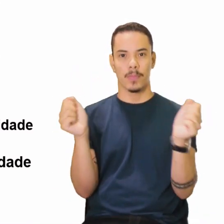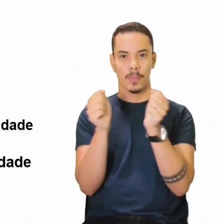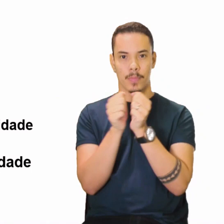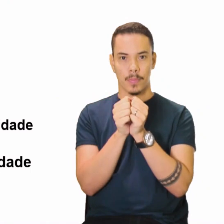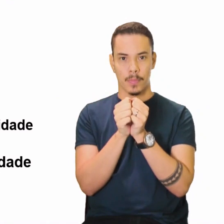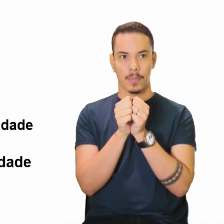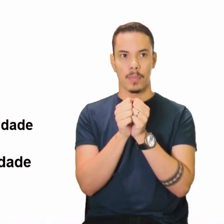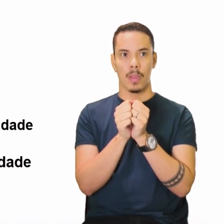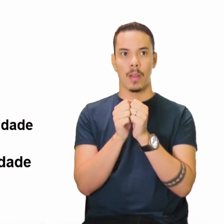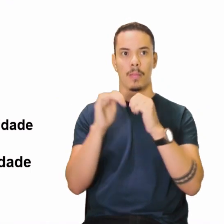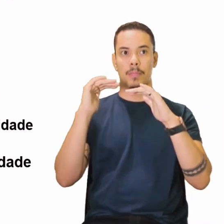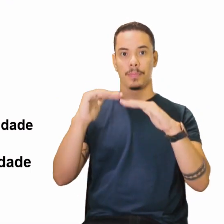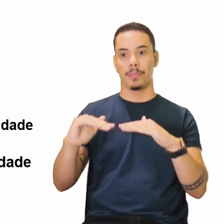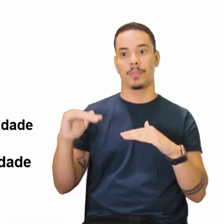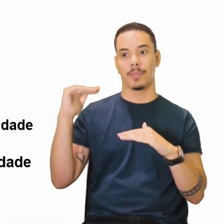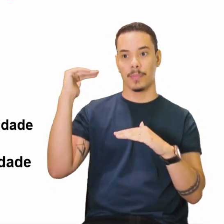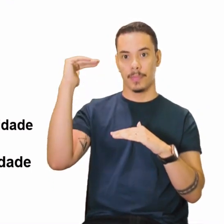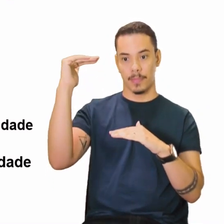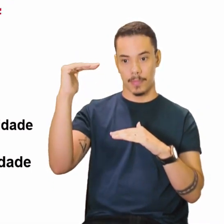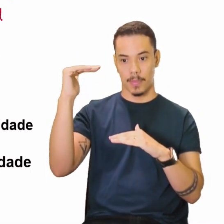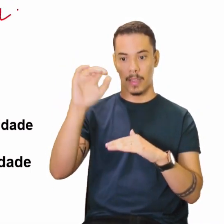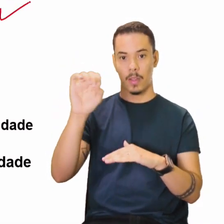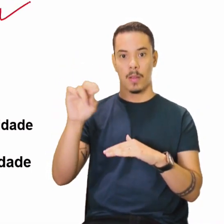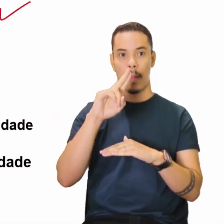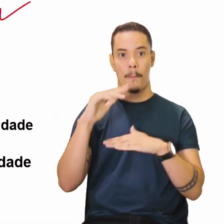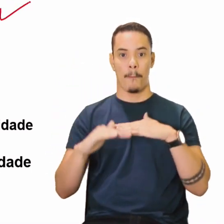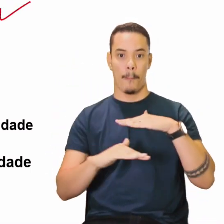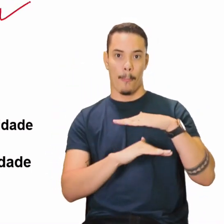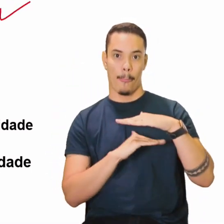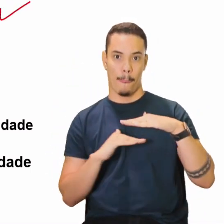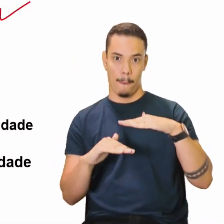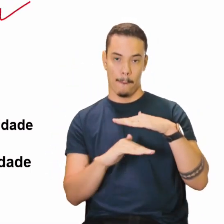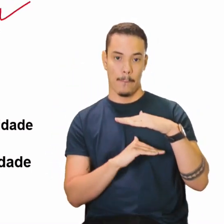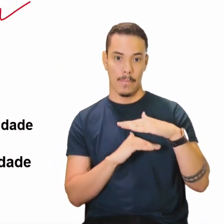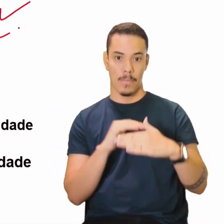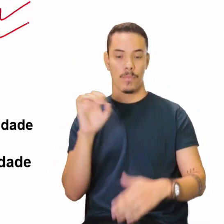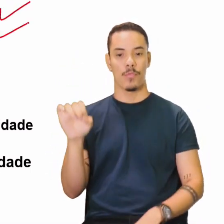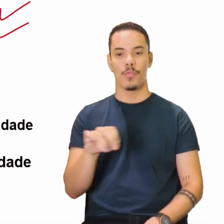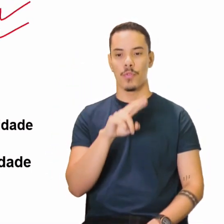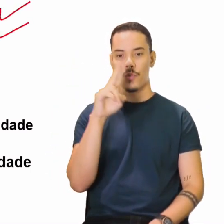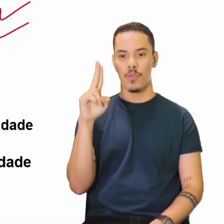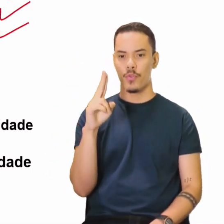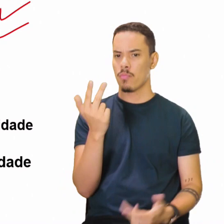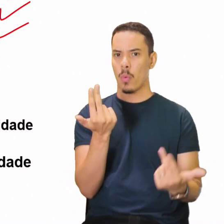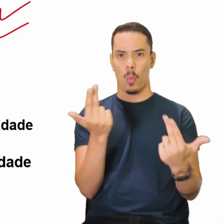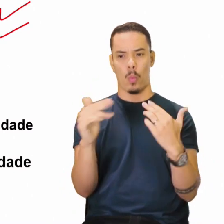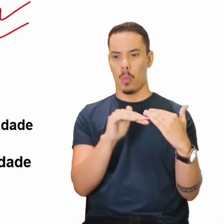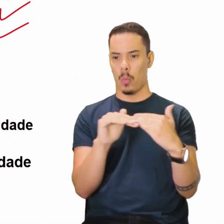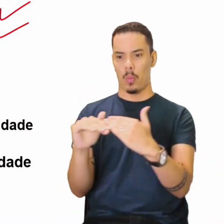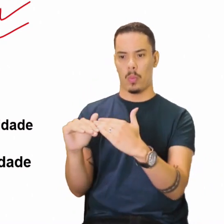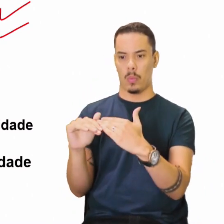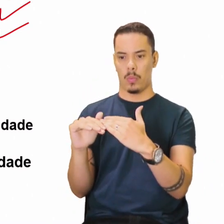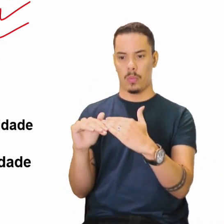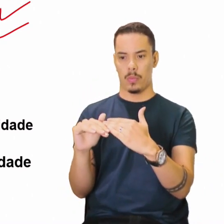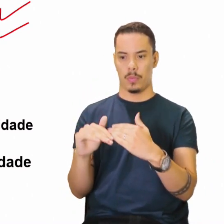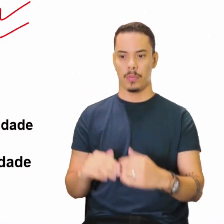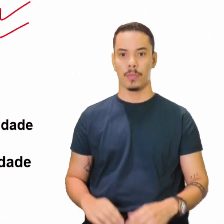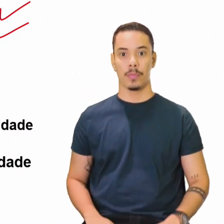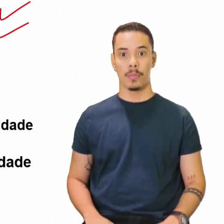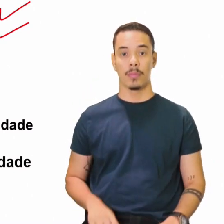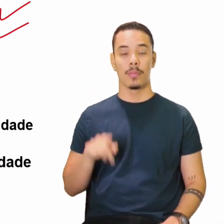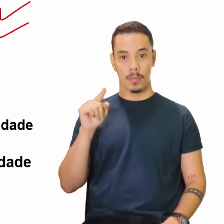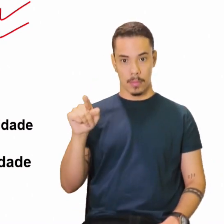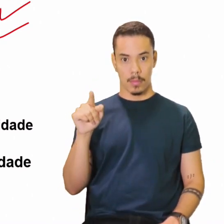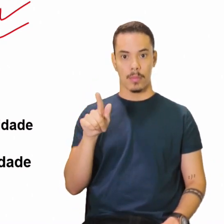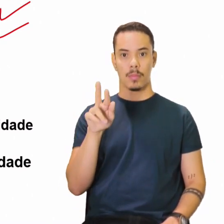de superioridade, de inferioridade e de igualdade, certo? Esse